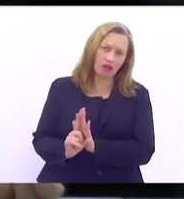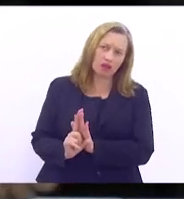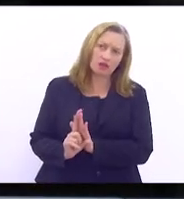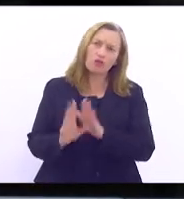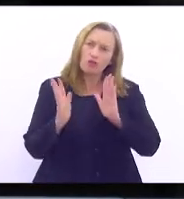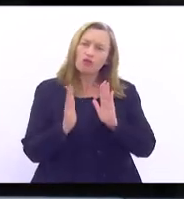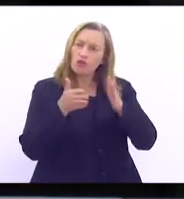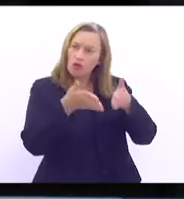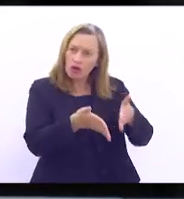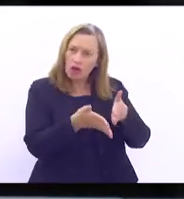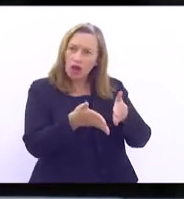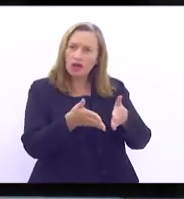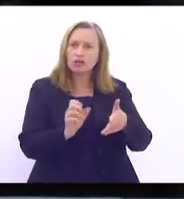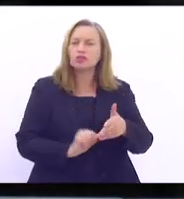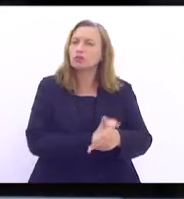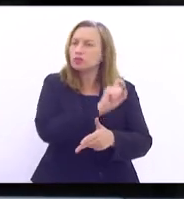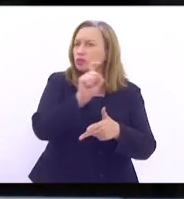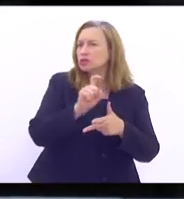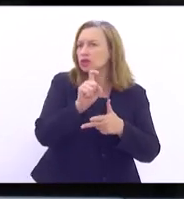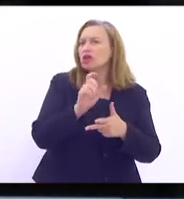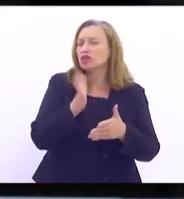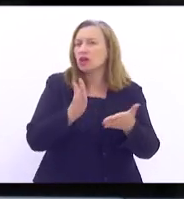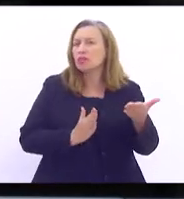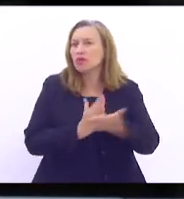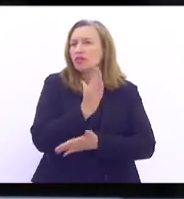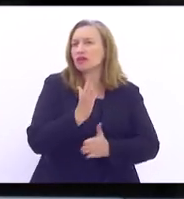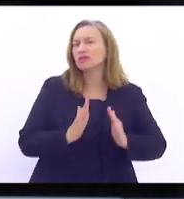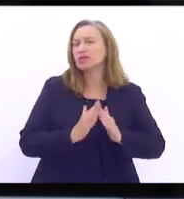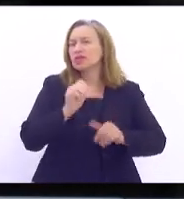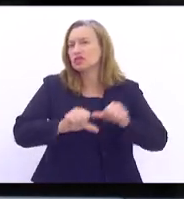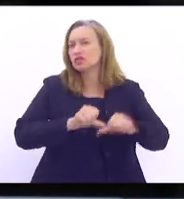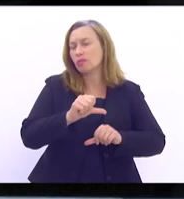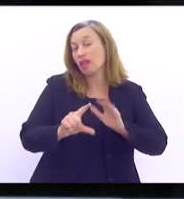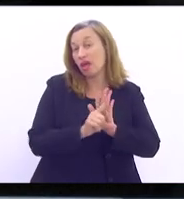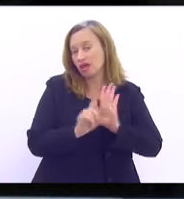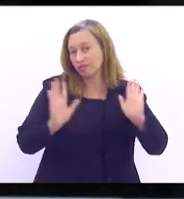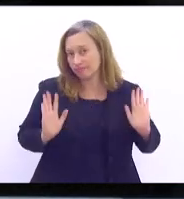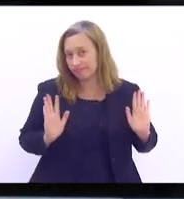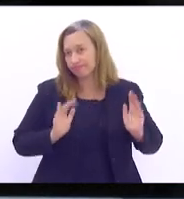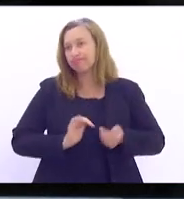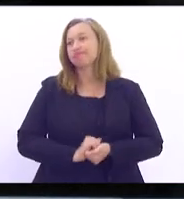foi originária do Poder Executivo e aprovado para essa casa e transformada em lei.